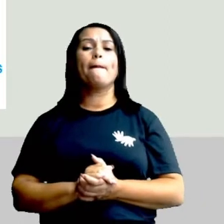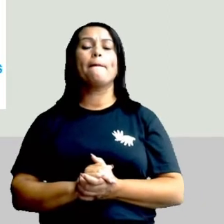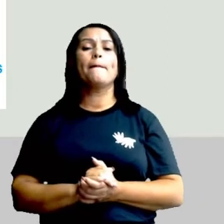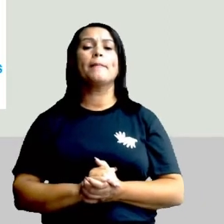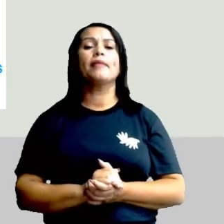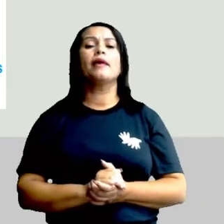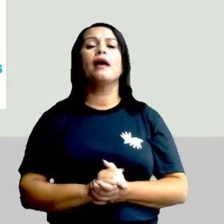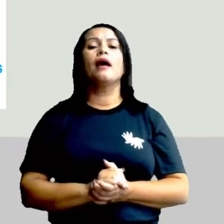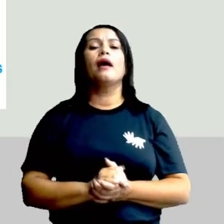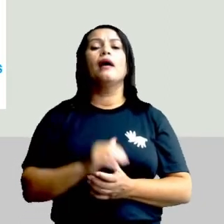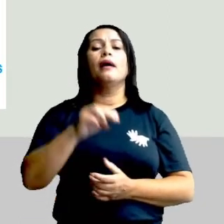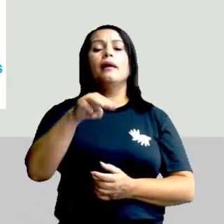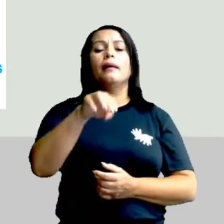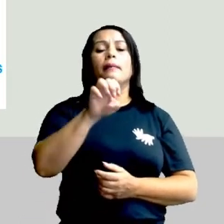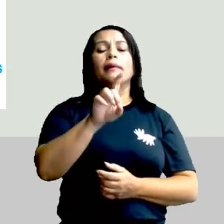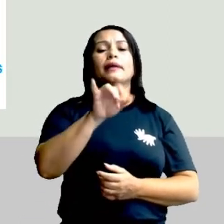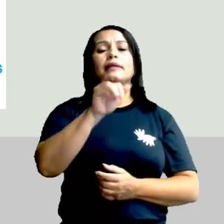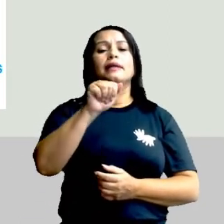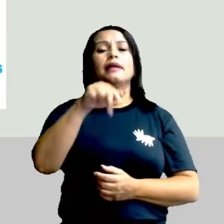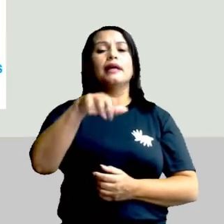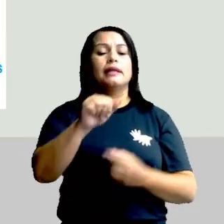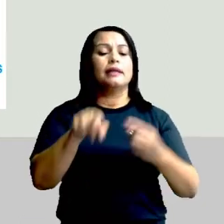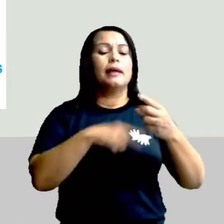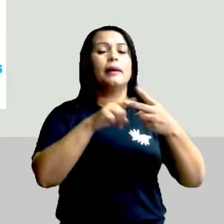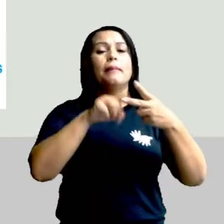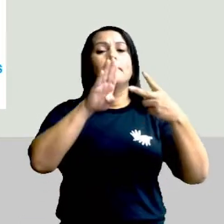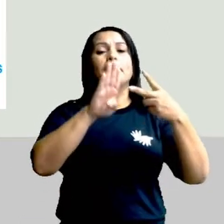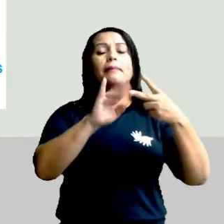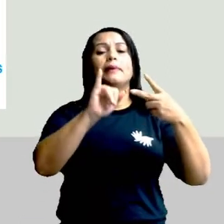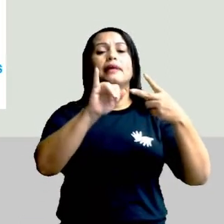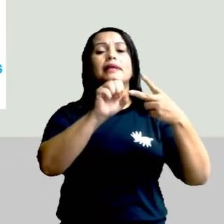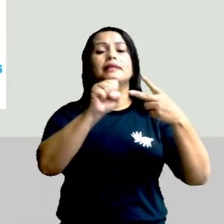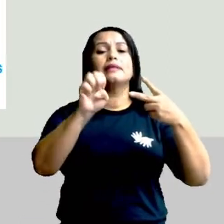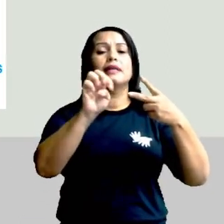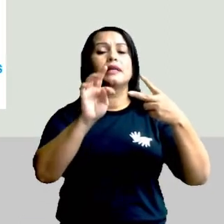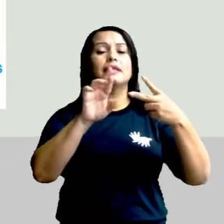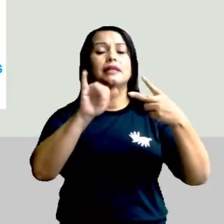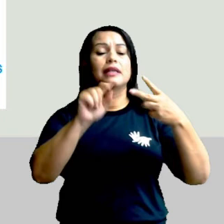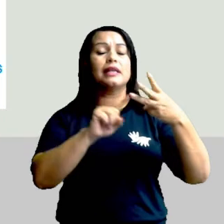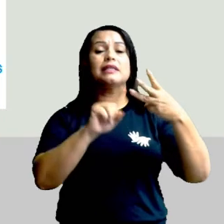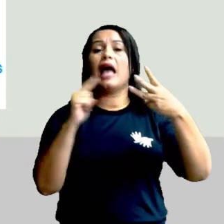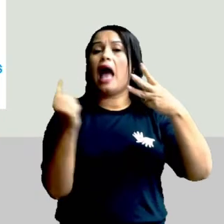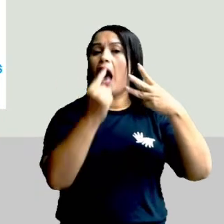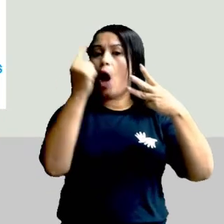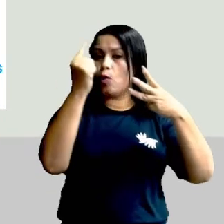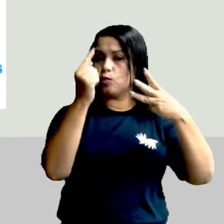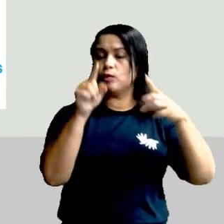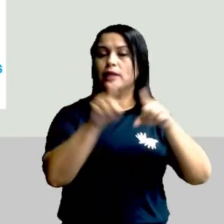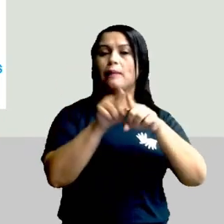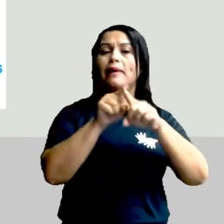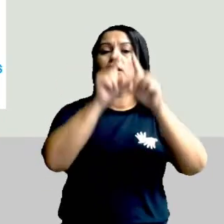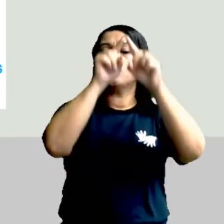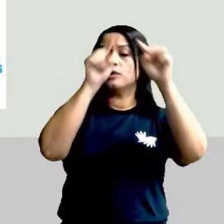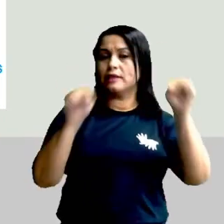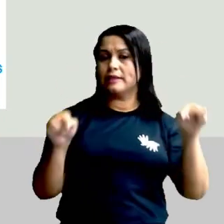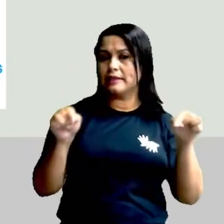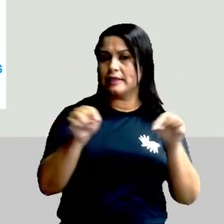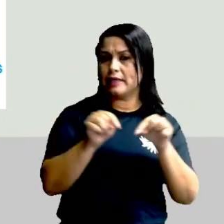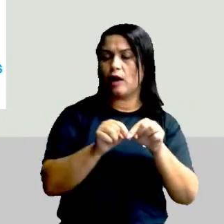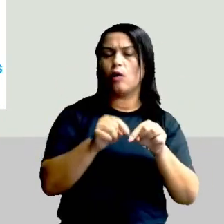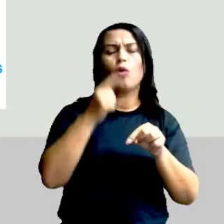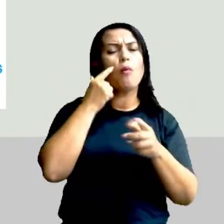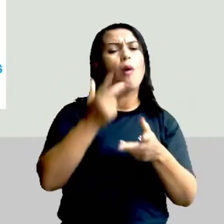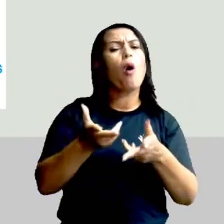a mediana bissetriz altura e mediatriz de um triângulo né então